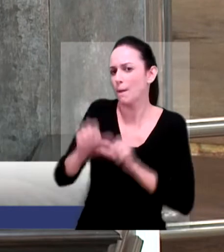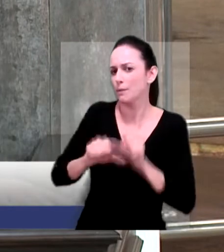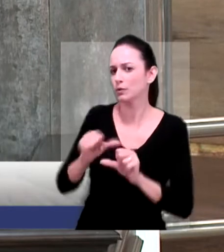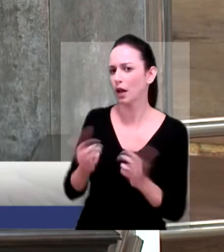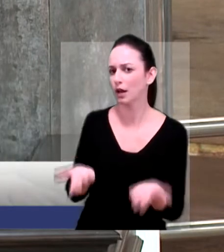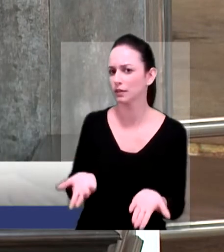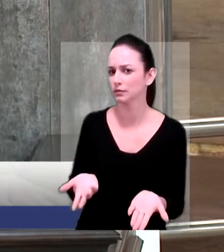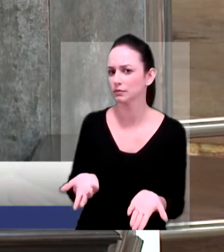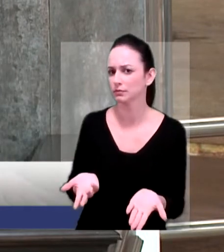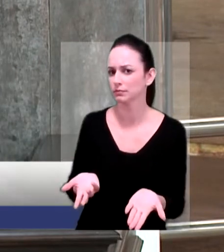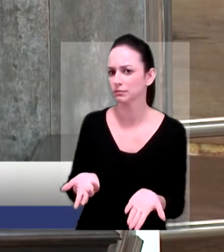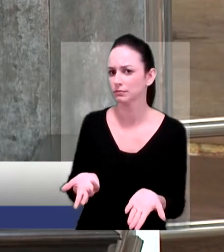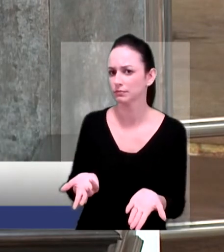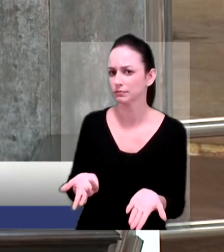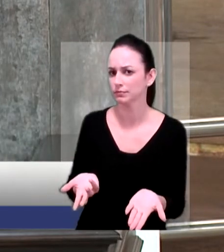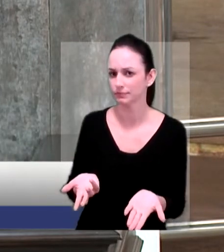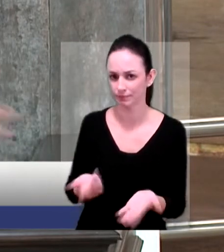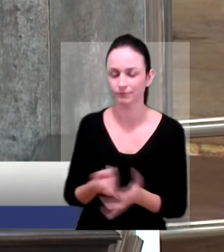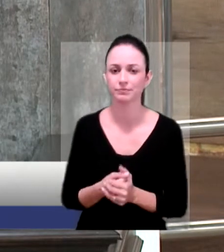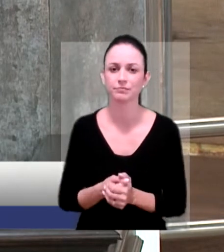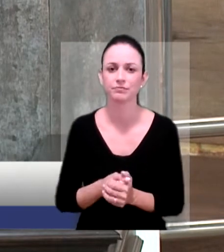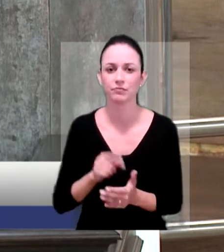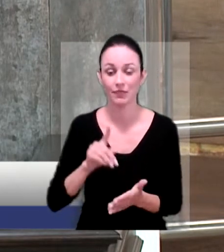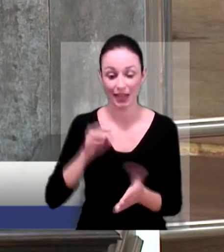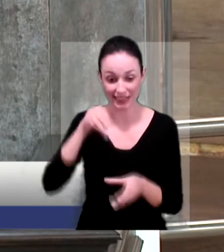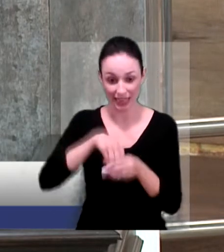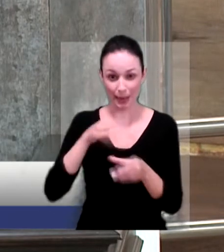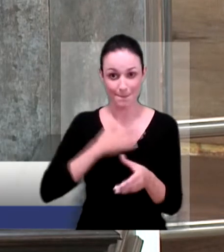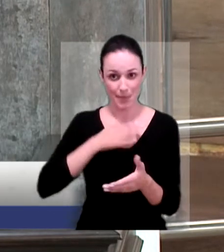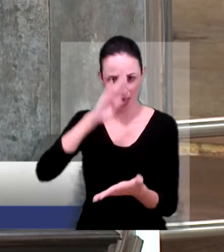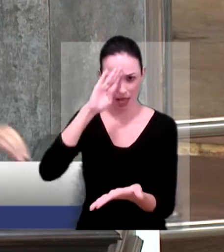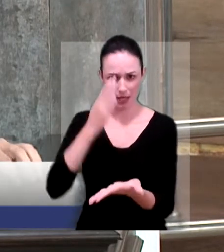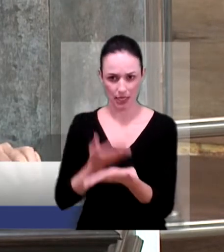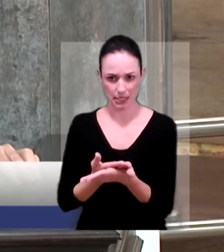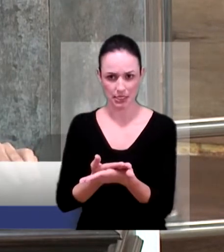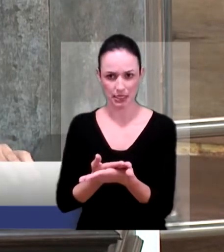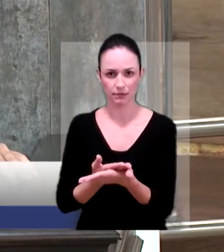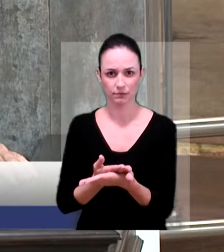crenças, eu coloco e coaduno não só aquilo que eu estudei, mas aquilo que eu